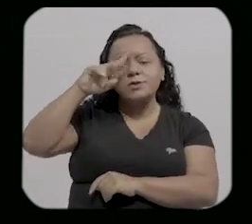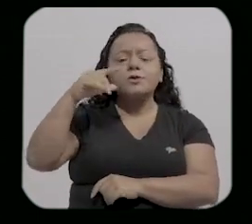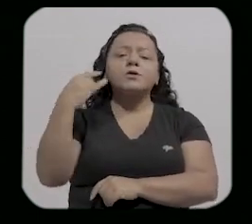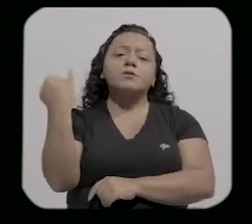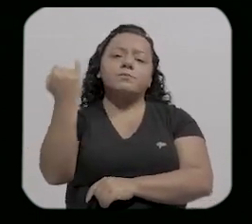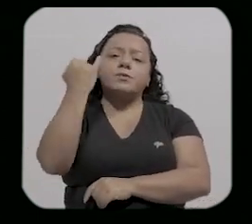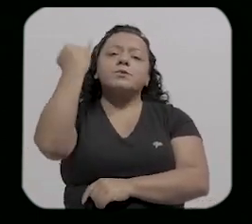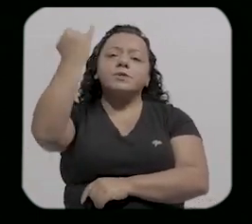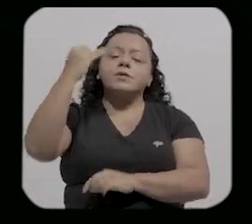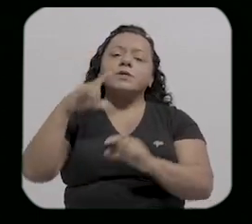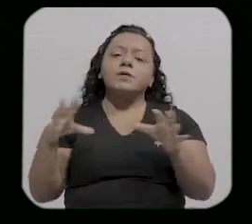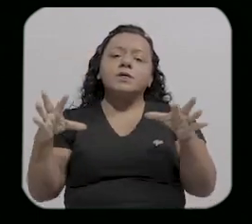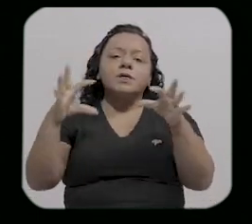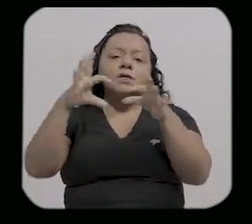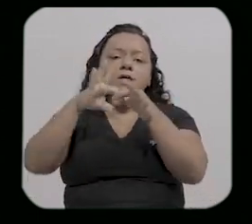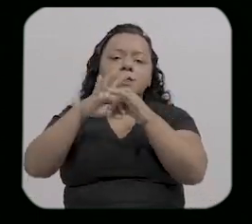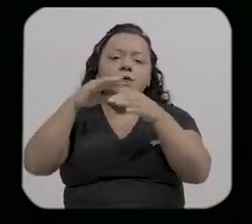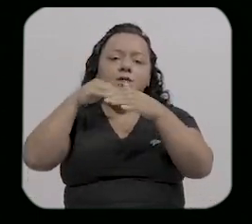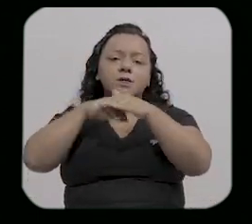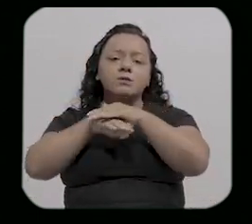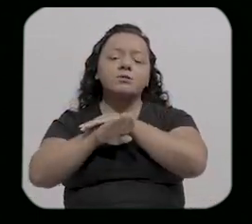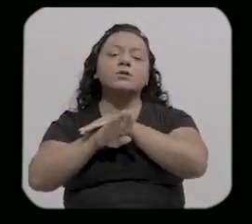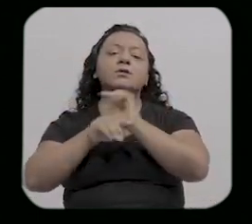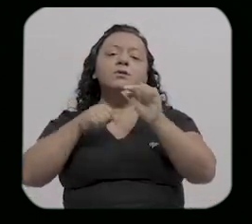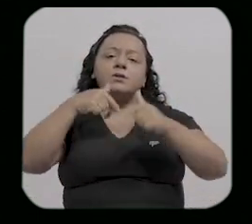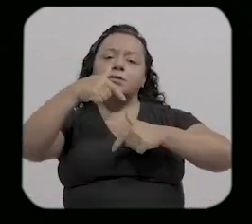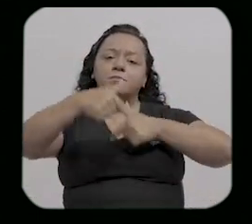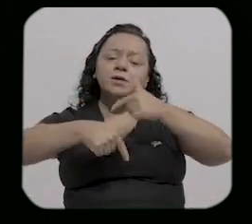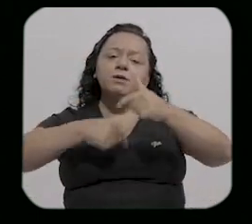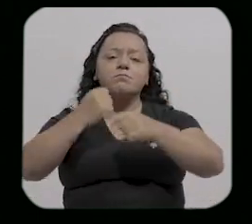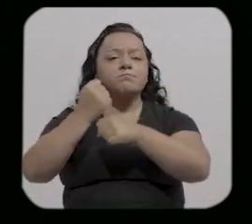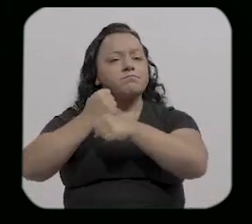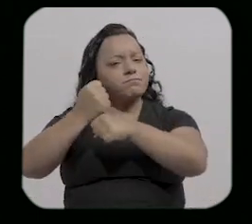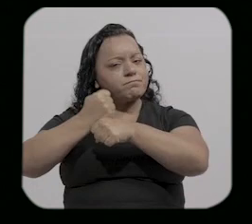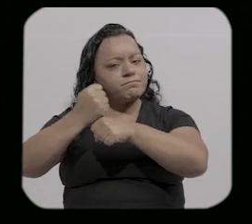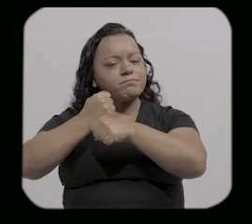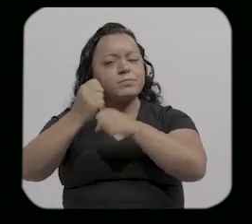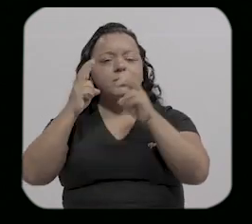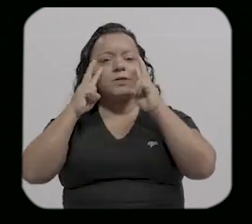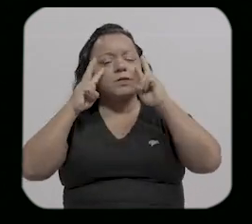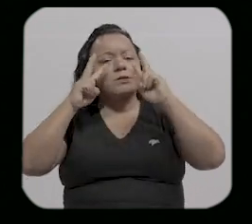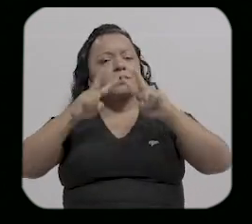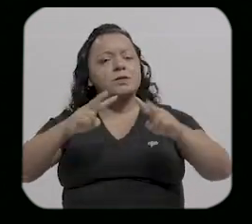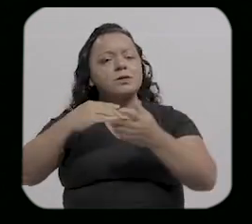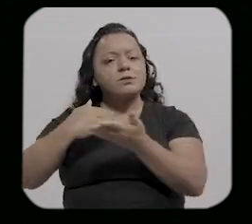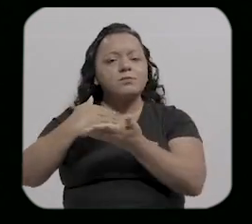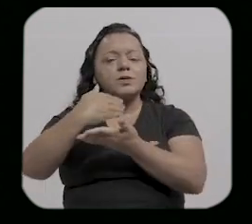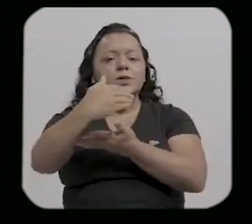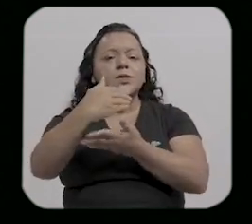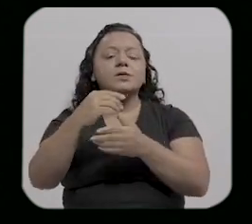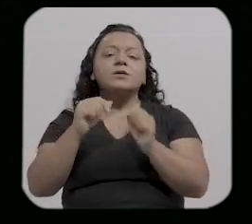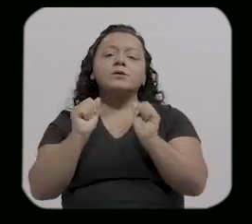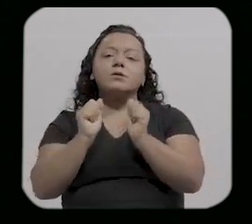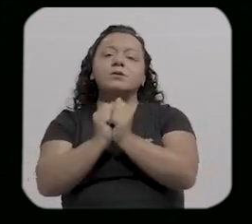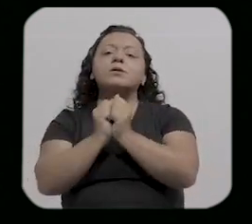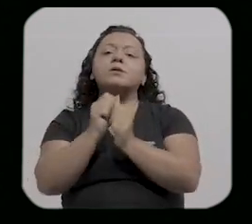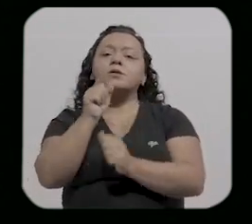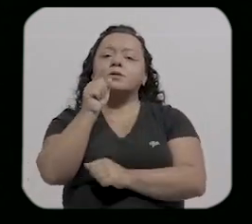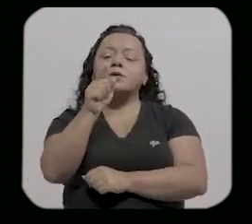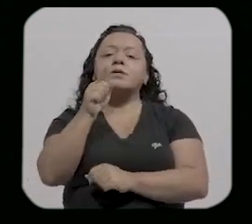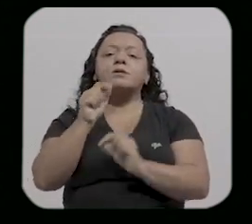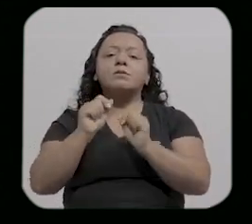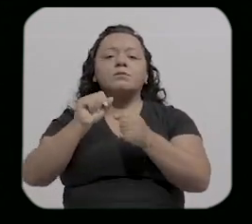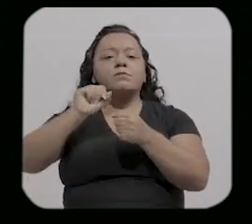fotos históricas importantes, né, reunidas nesse teu trabalho de tantos anos. Então esse teu olhar começou